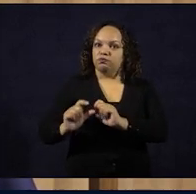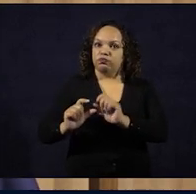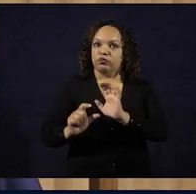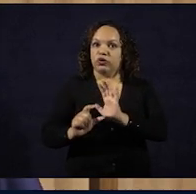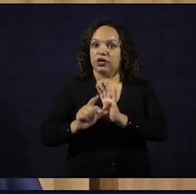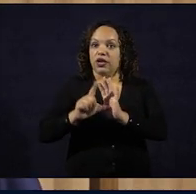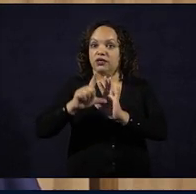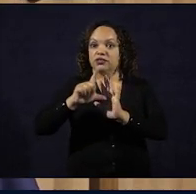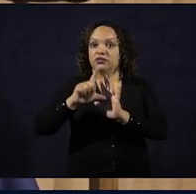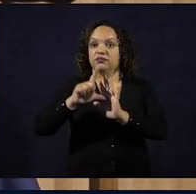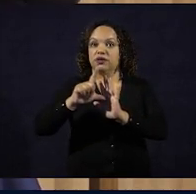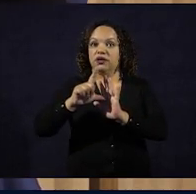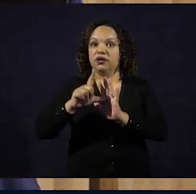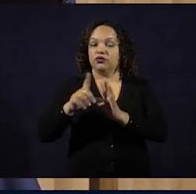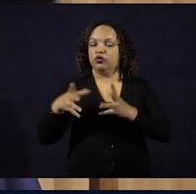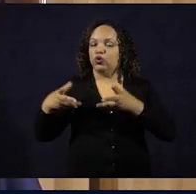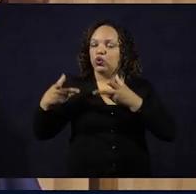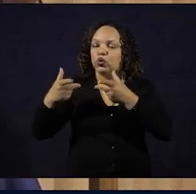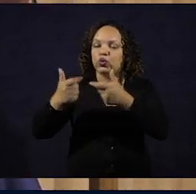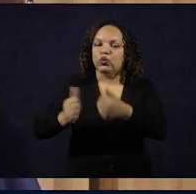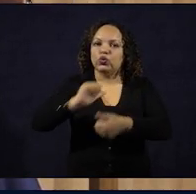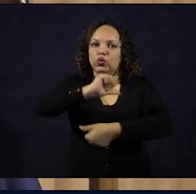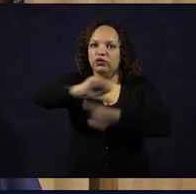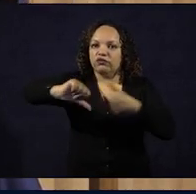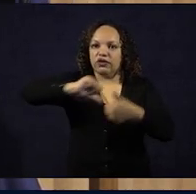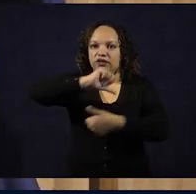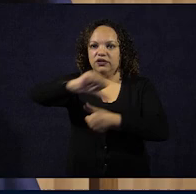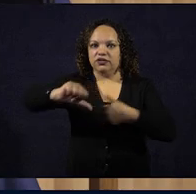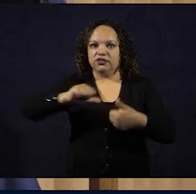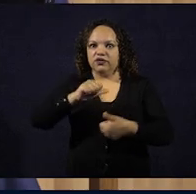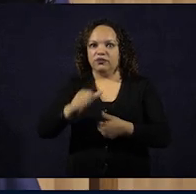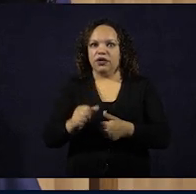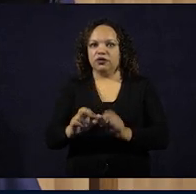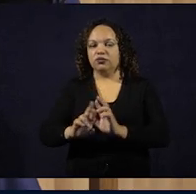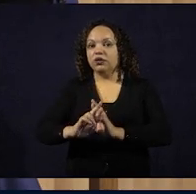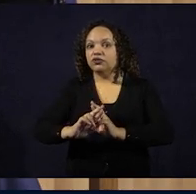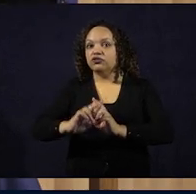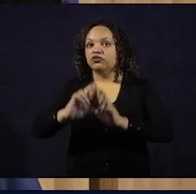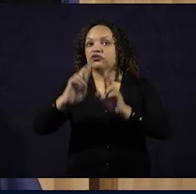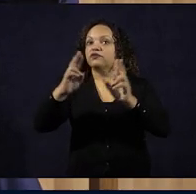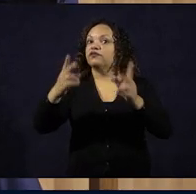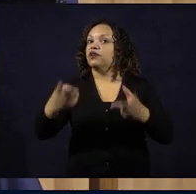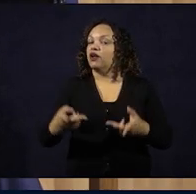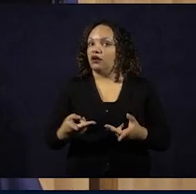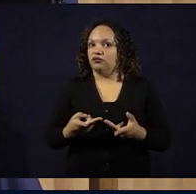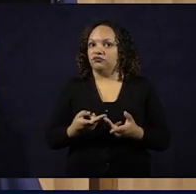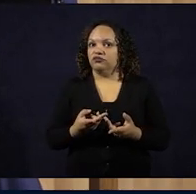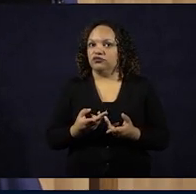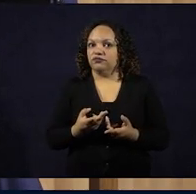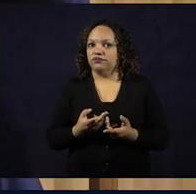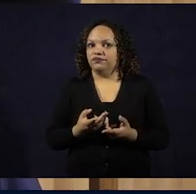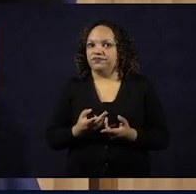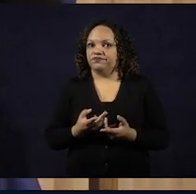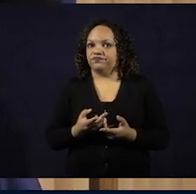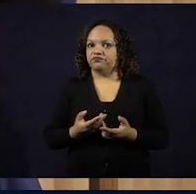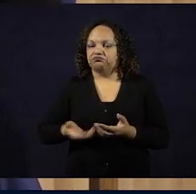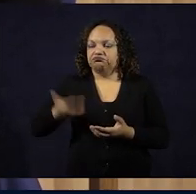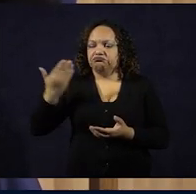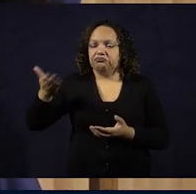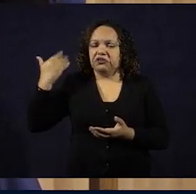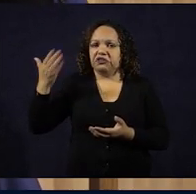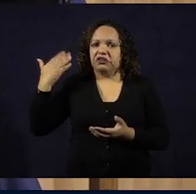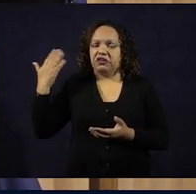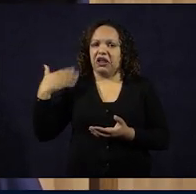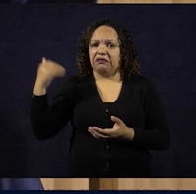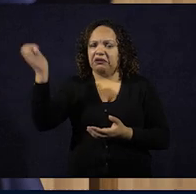tem toda essa agenda de reformas que a gente passou mas diferente dos últimos ondas de crescimento